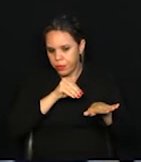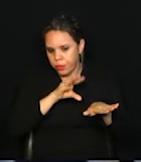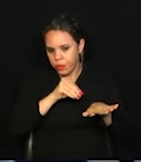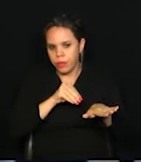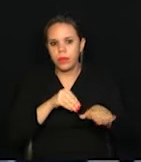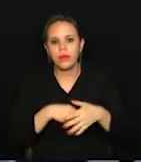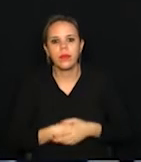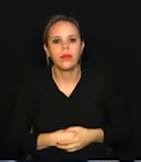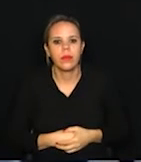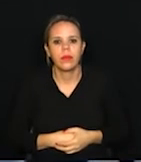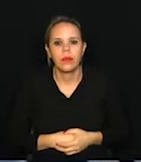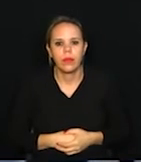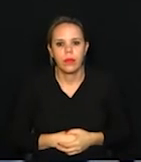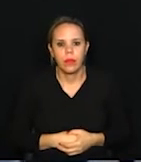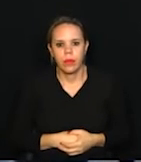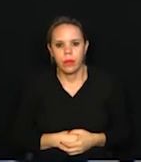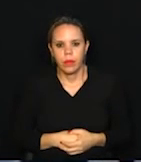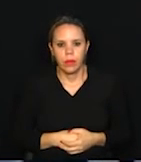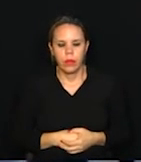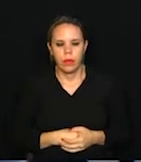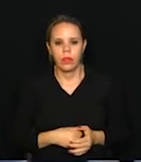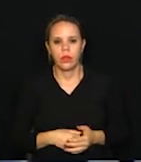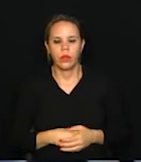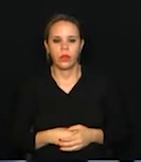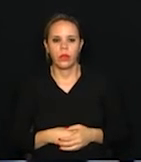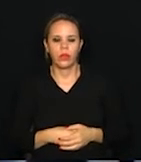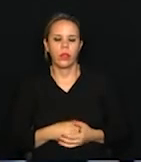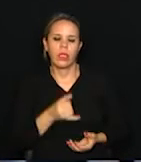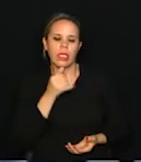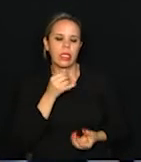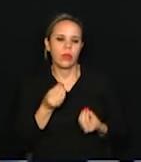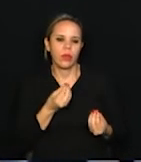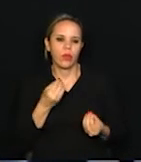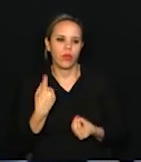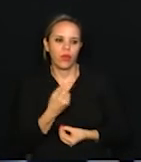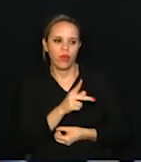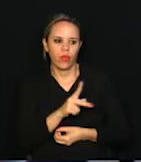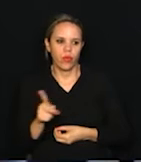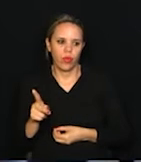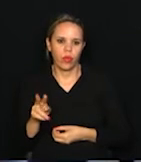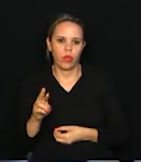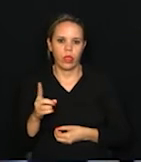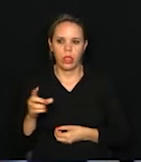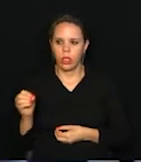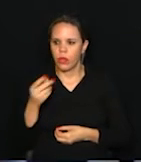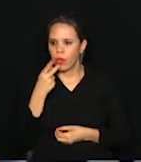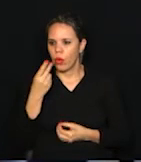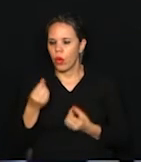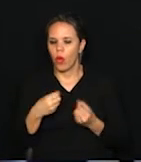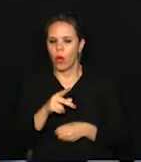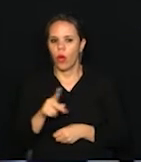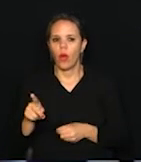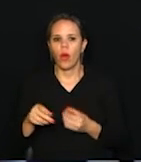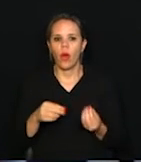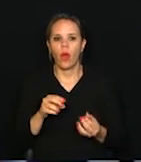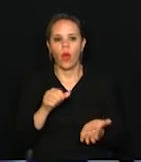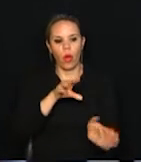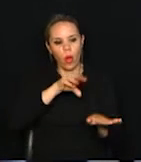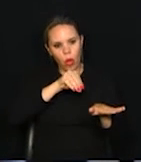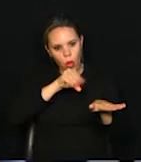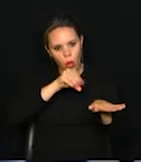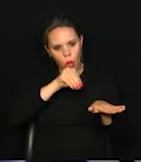para citar a provocação no bom sentido que o nosso presidente Rodrigo colocou, o radar, ele é uma